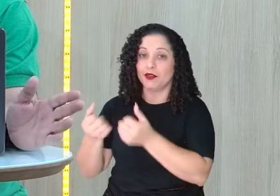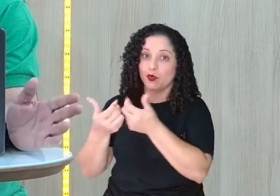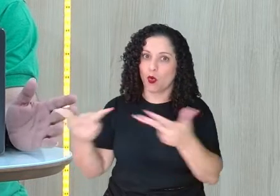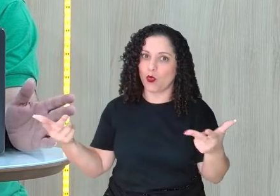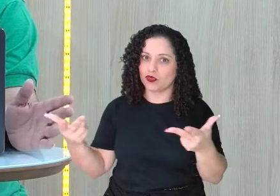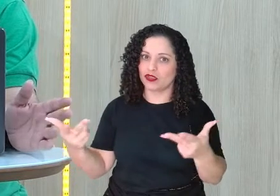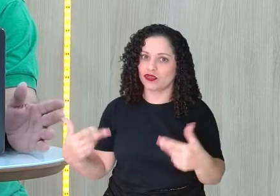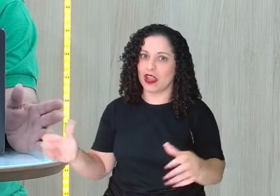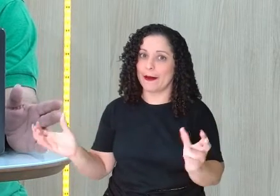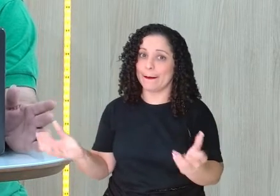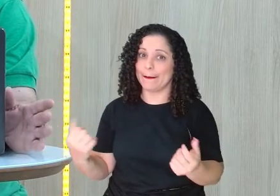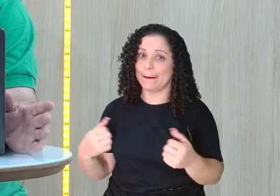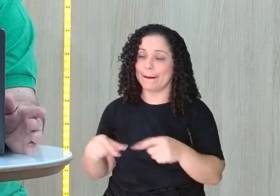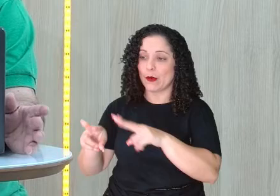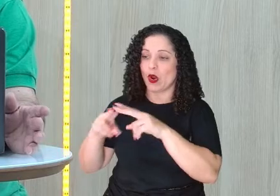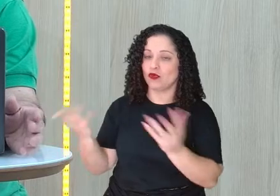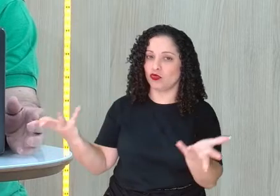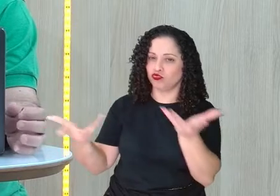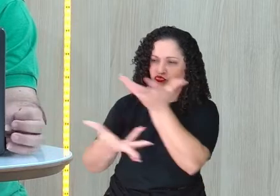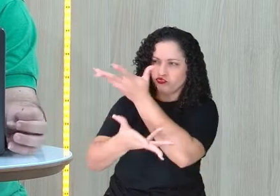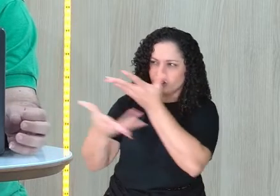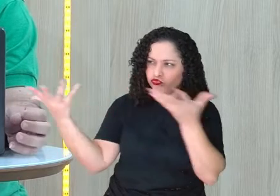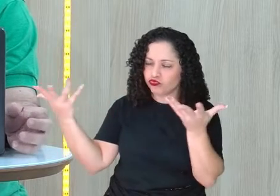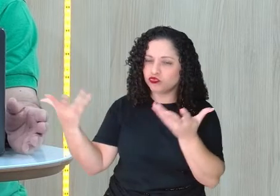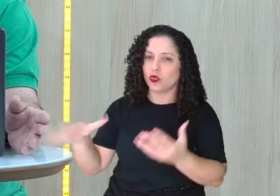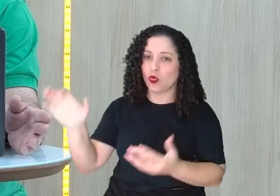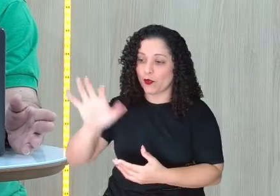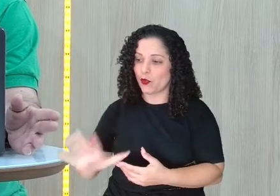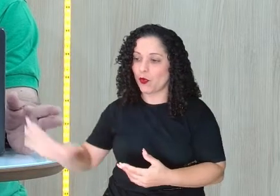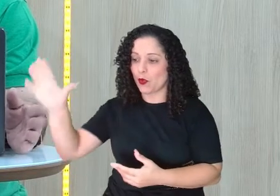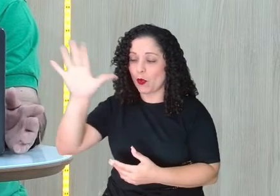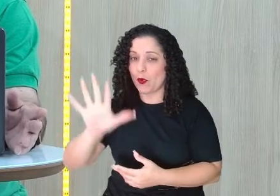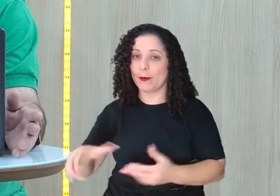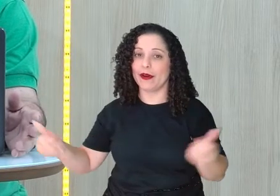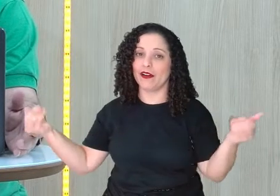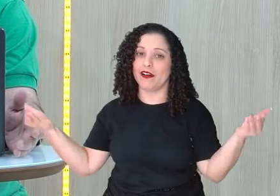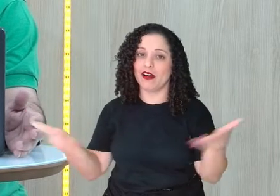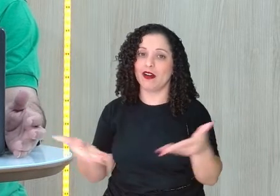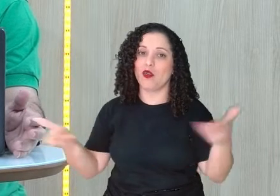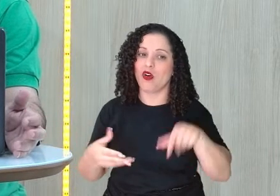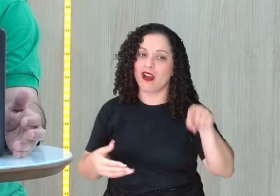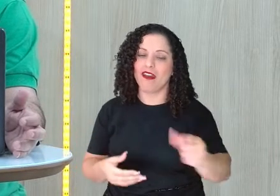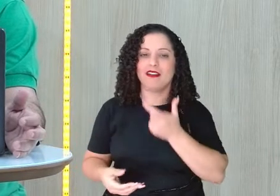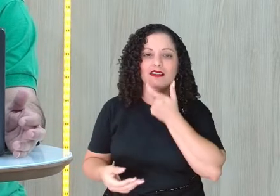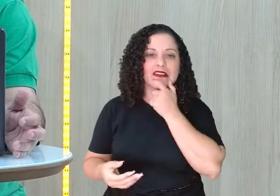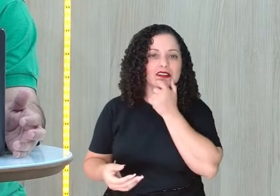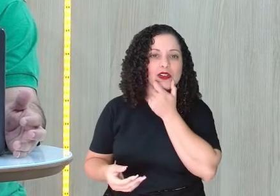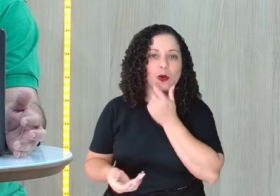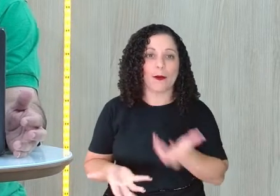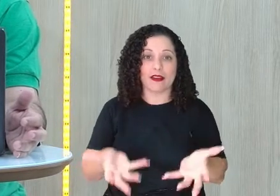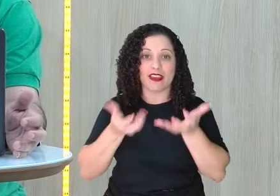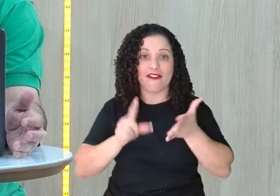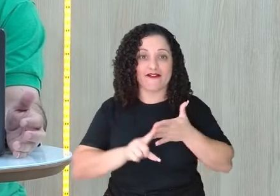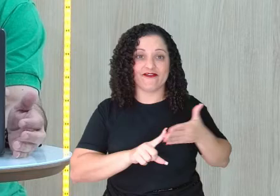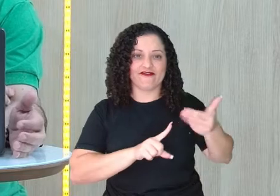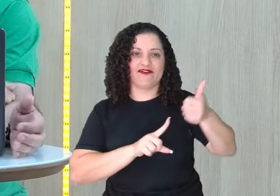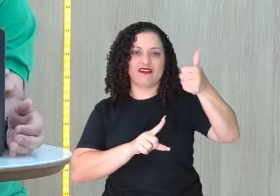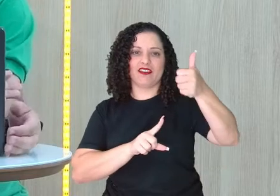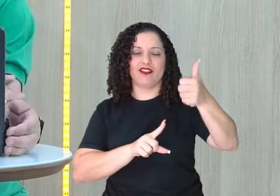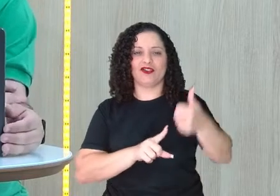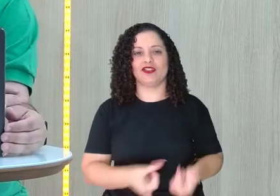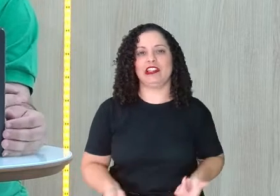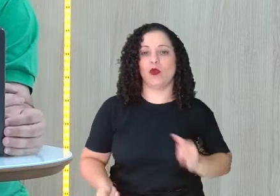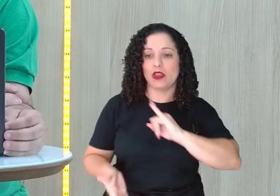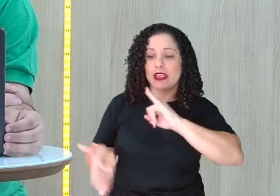para o lado da Europa, né, ela tenta tirar o prejuízo disso tudo, aplicando uma grande carga, né, de impostos,